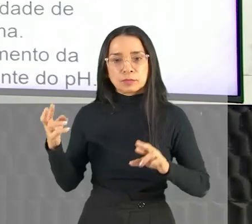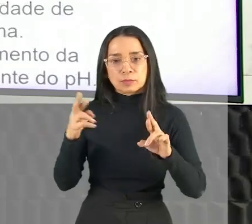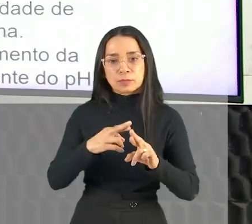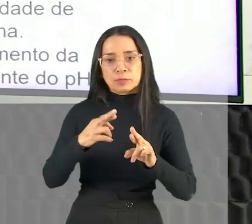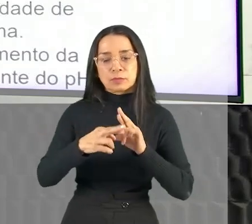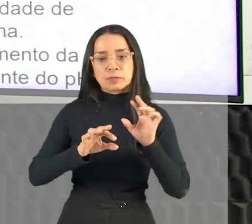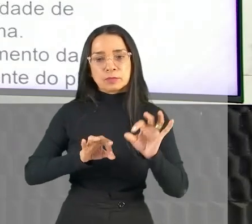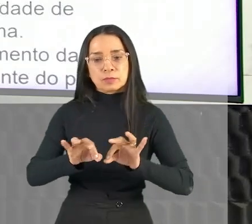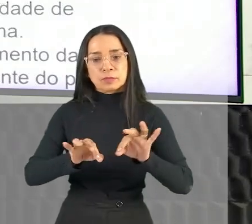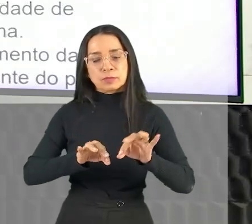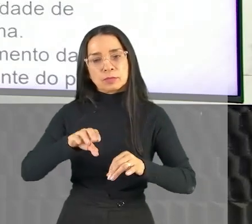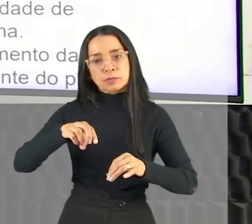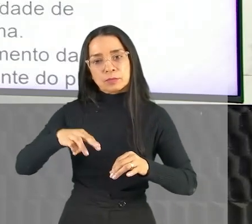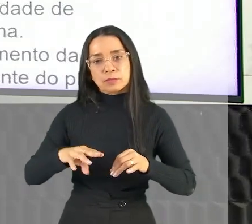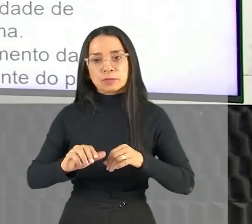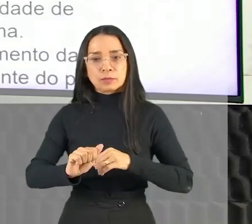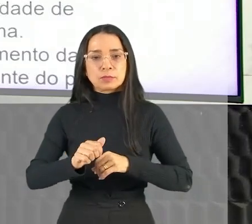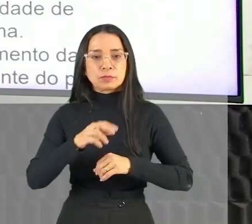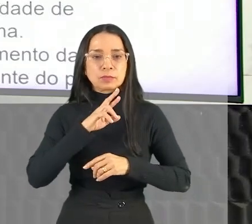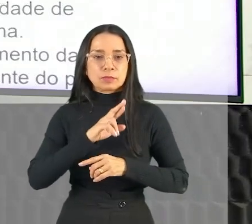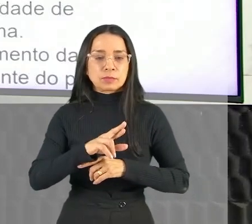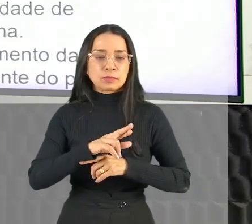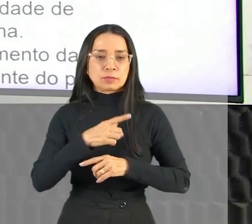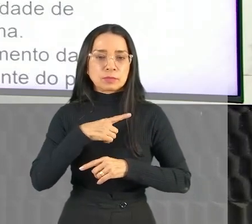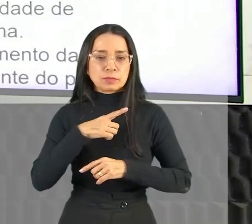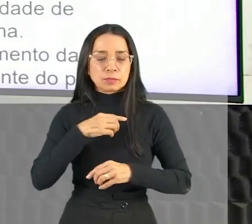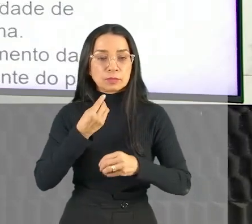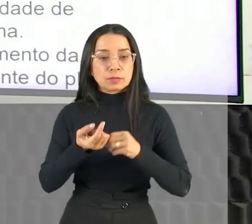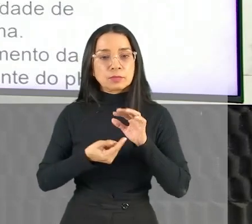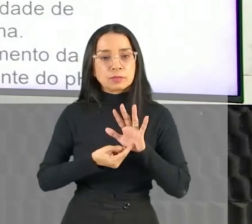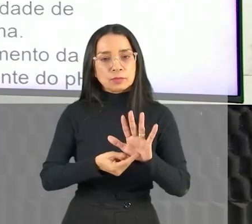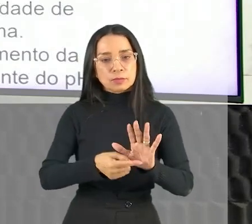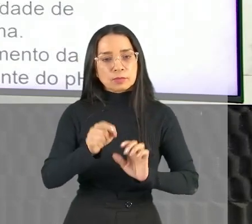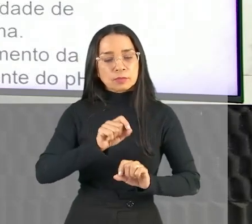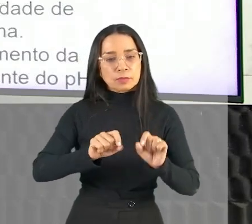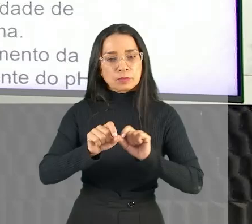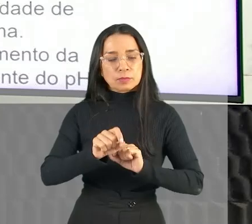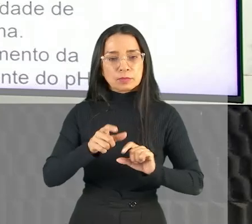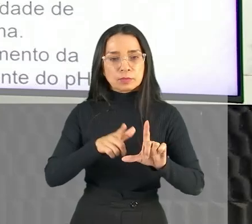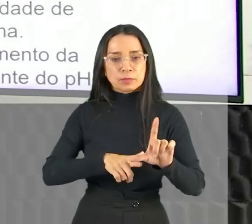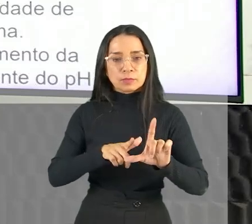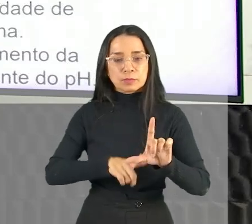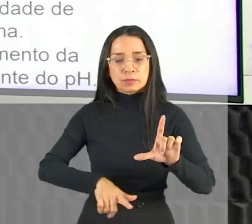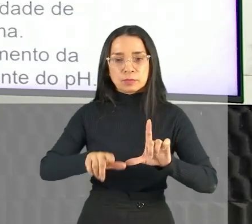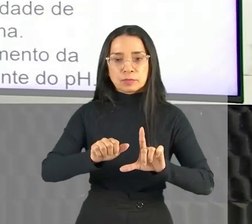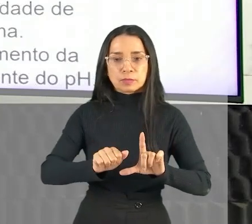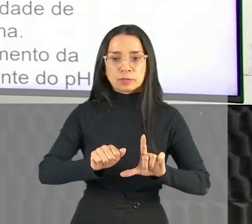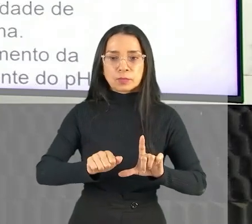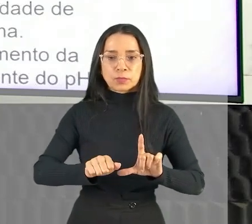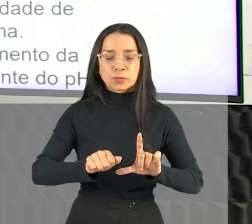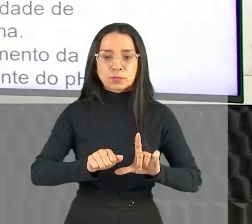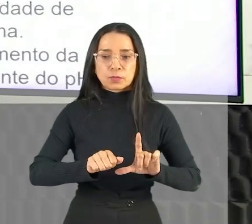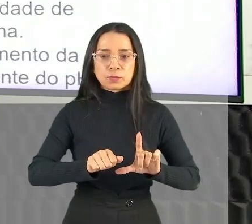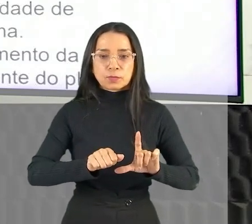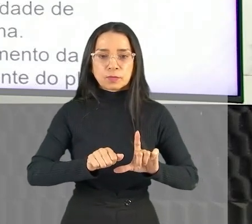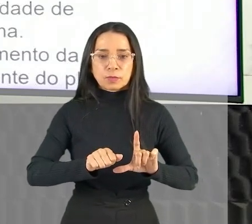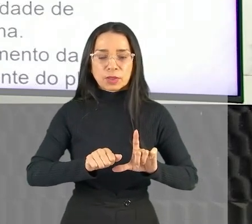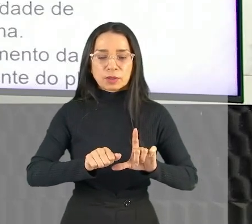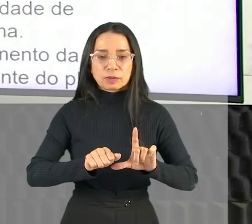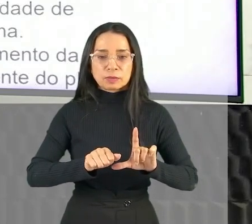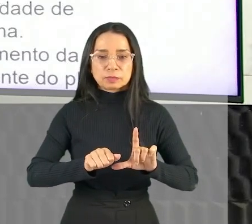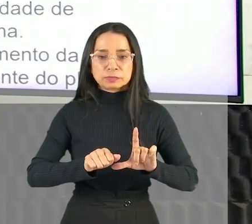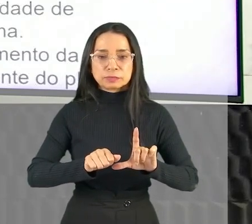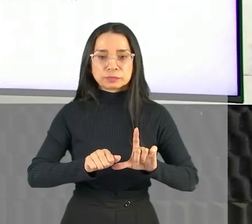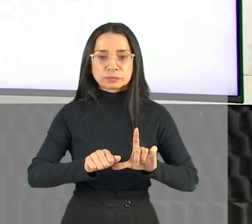relação ao funcionamento da enzima, os resultados obtidos indicam que o aumento do pH leva a uma atividade maior